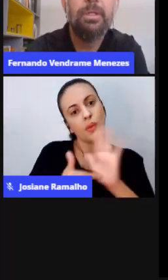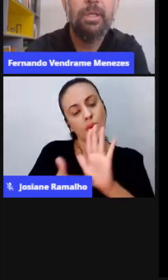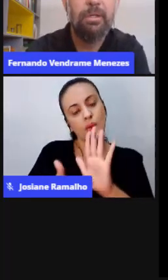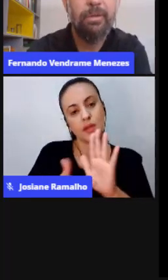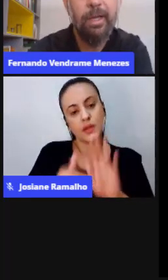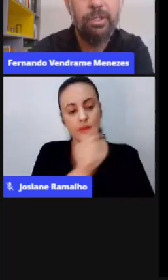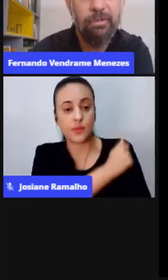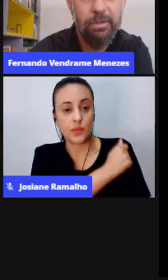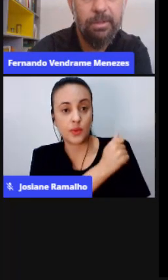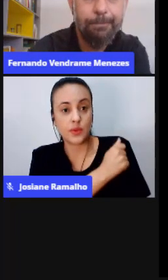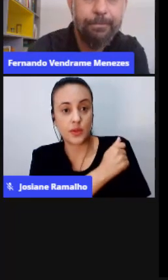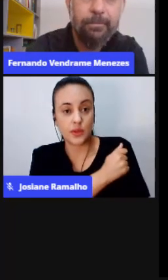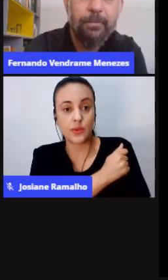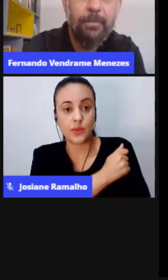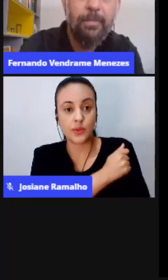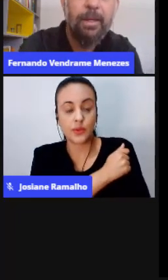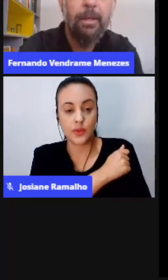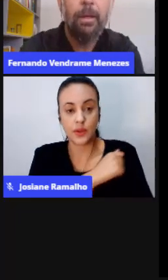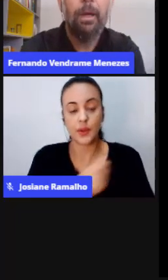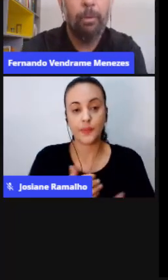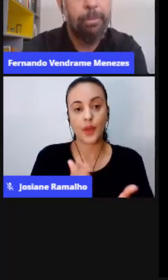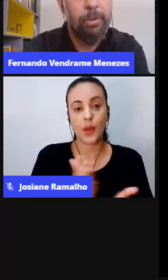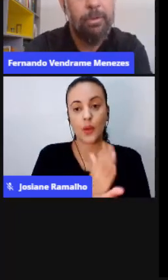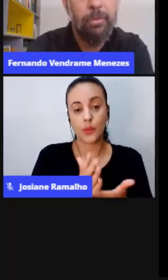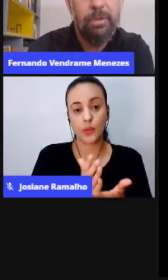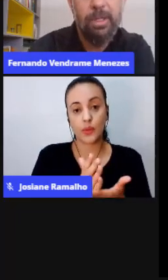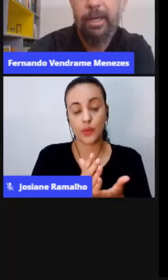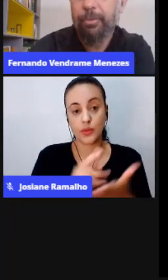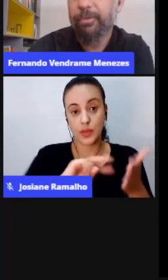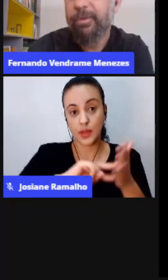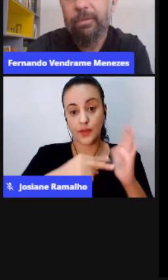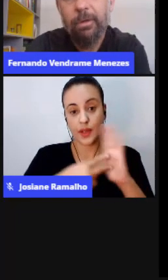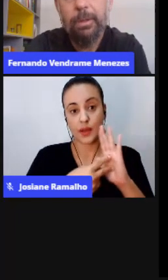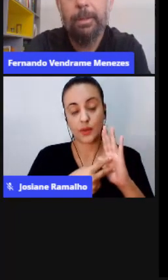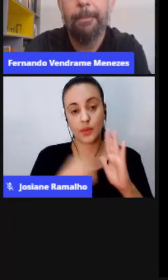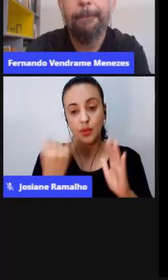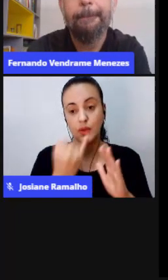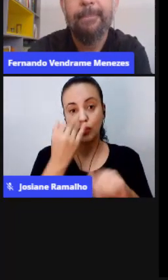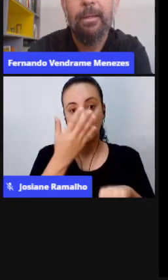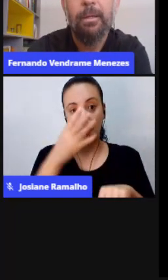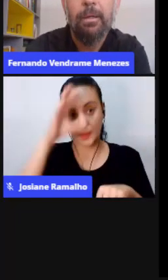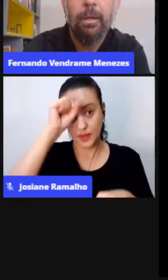realmente significativas. O próximo slide, por favor.